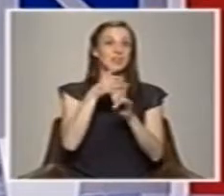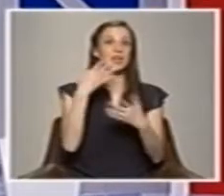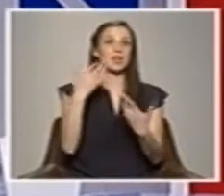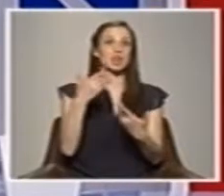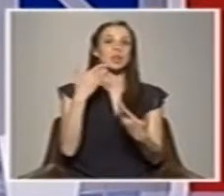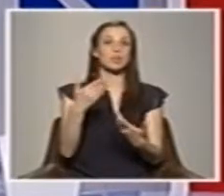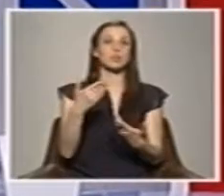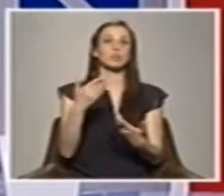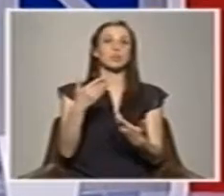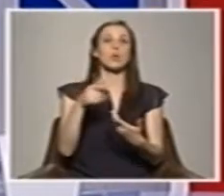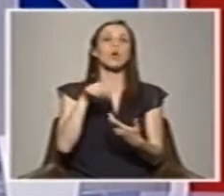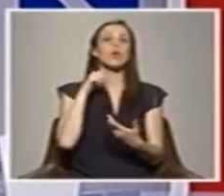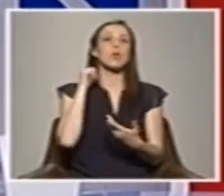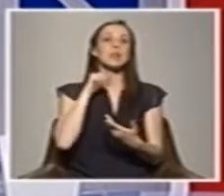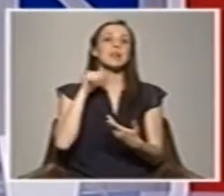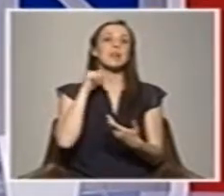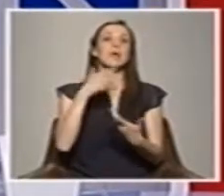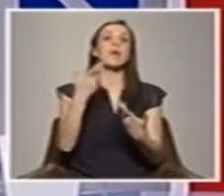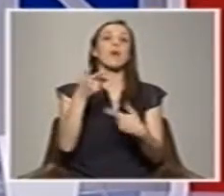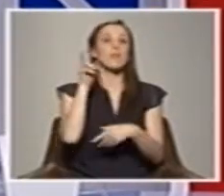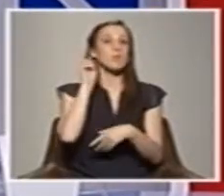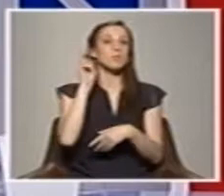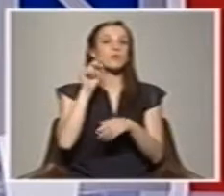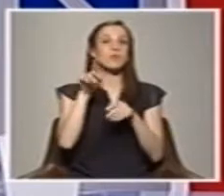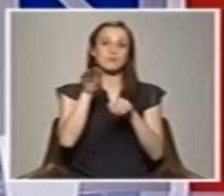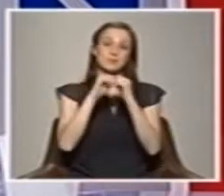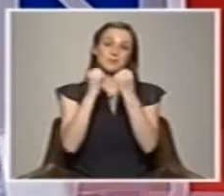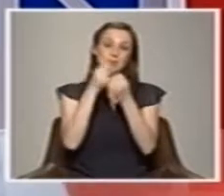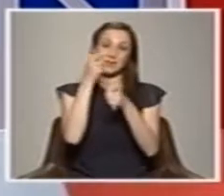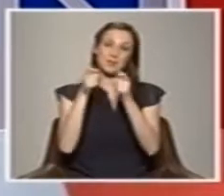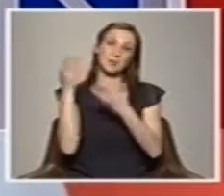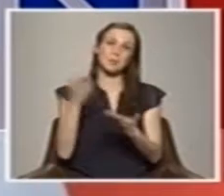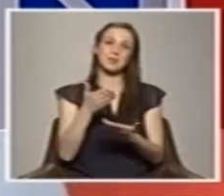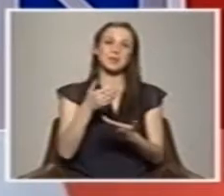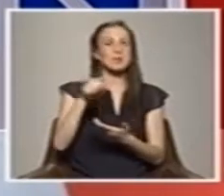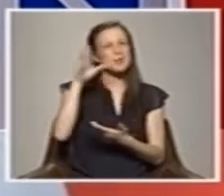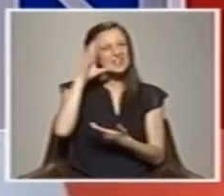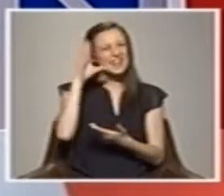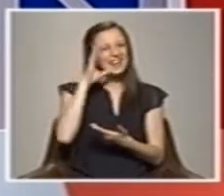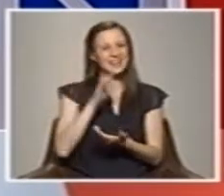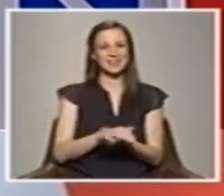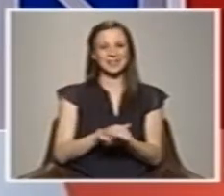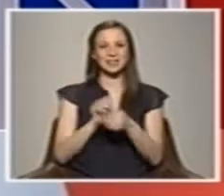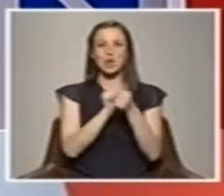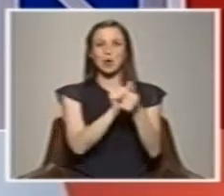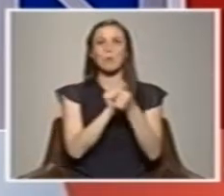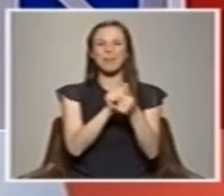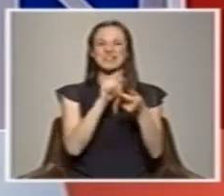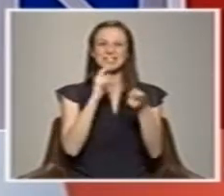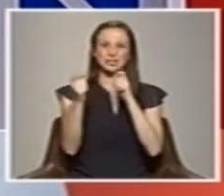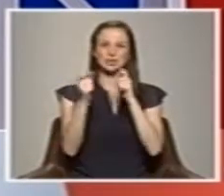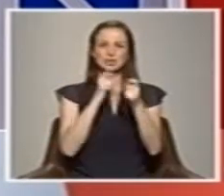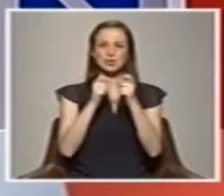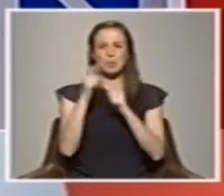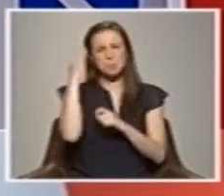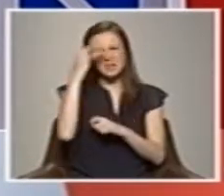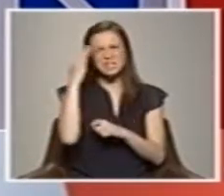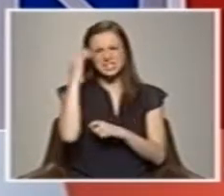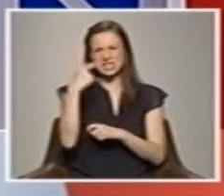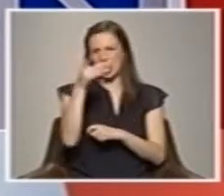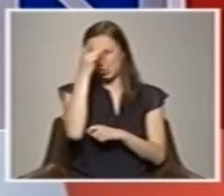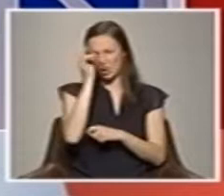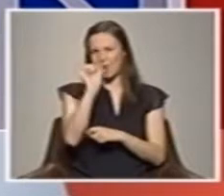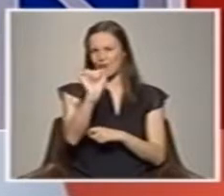Leiria. Olá, Maria Ribeiro, bem-vinda à Sociedade Civil. Estou, boa tarde. Está a acompanhar-nos nesta discussão. Sim. Imagino que tenha também a sua